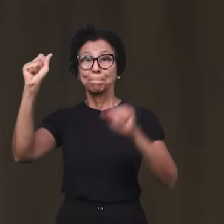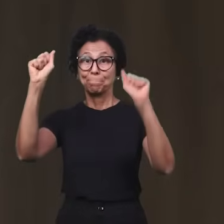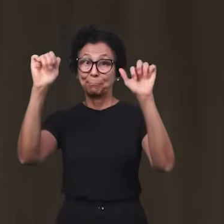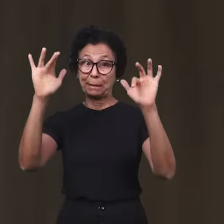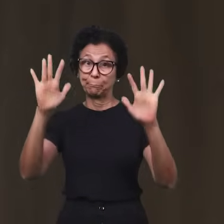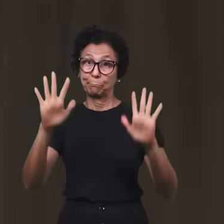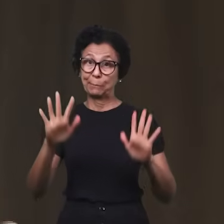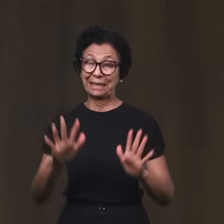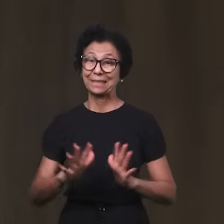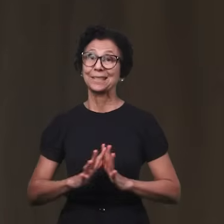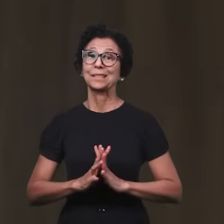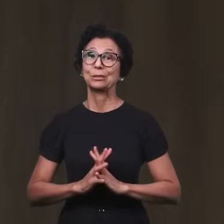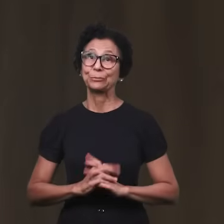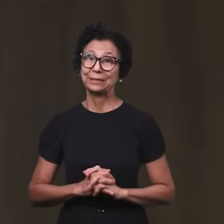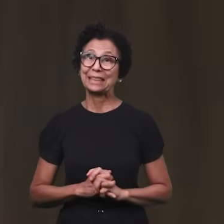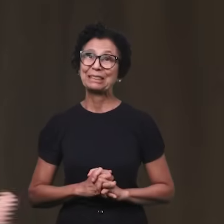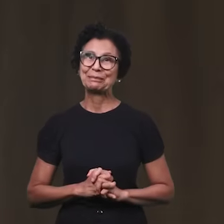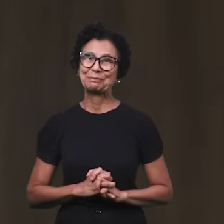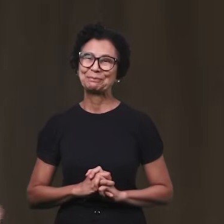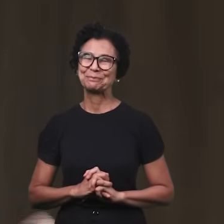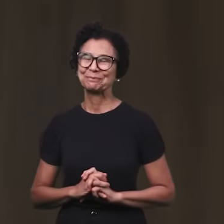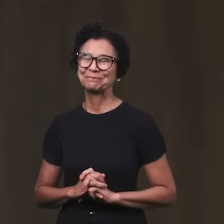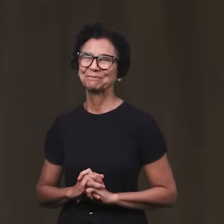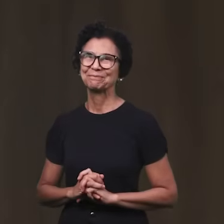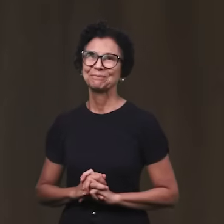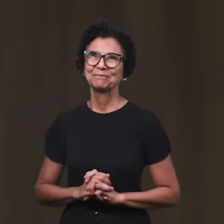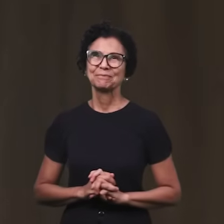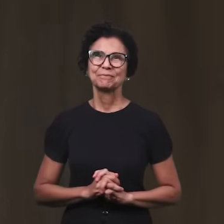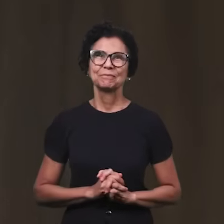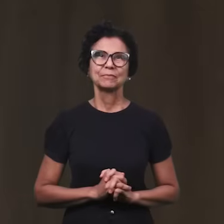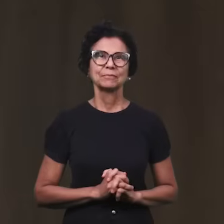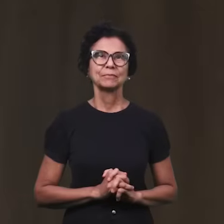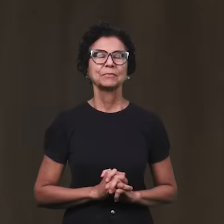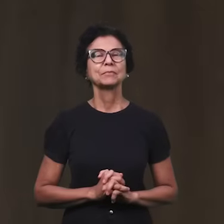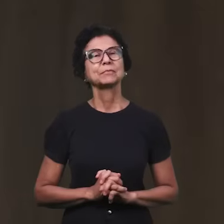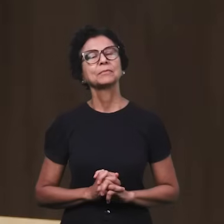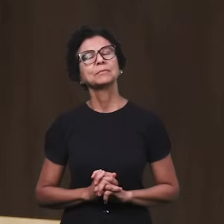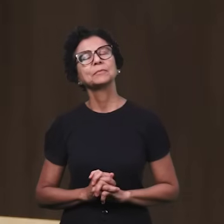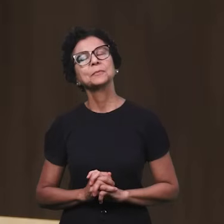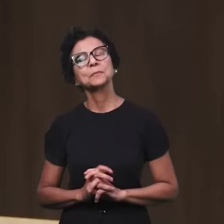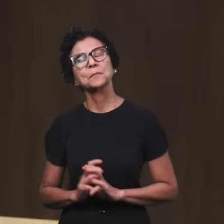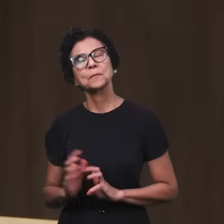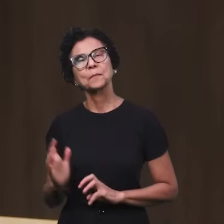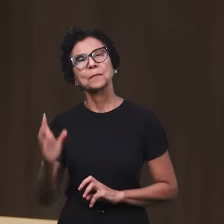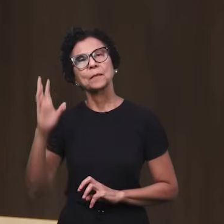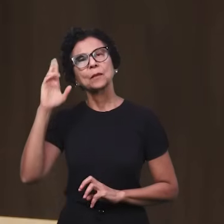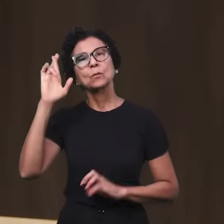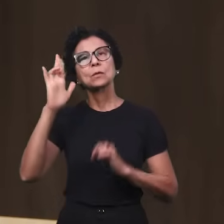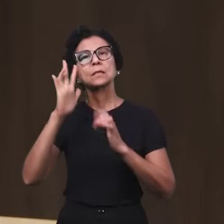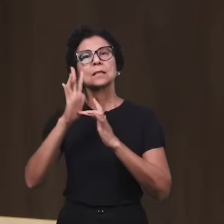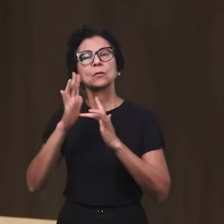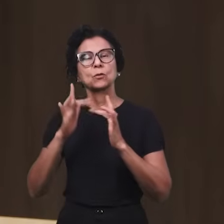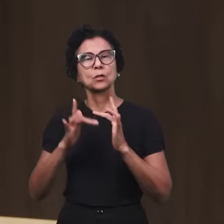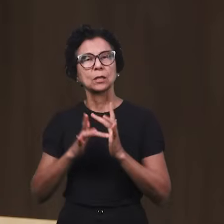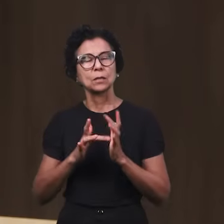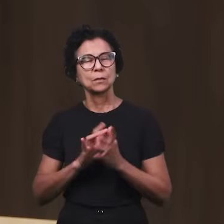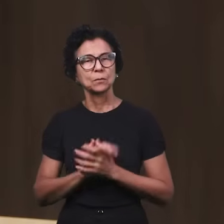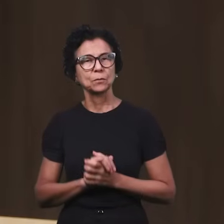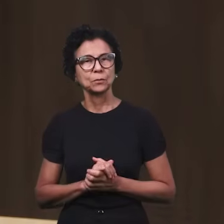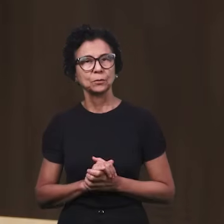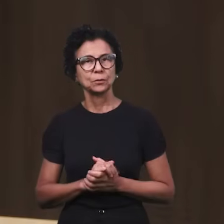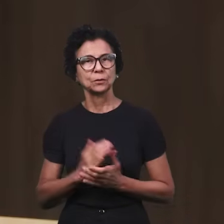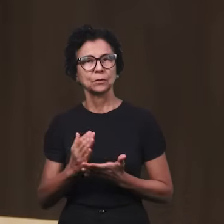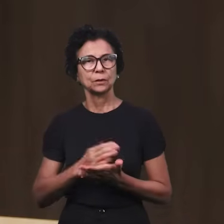bênção, o maior serviço que nós podemos prestar ao reino dos céus. Amém. O Senhor Jesus, no Sermão do Monte,